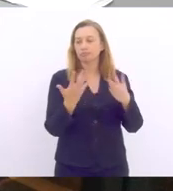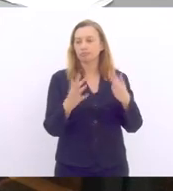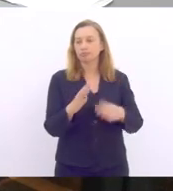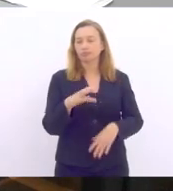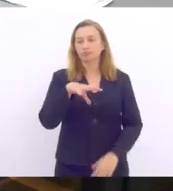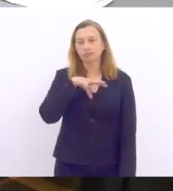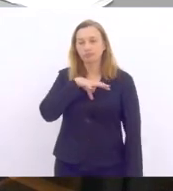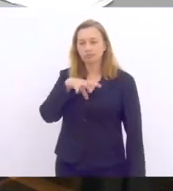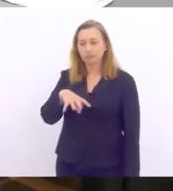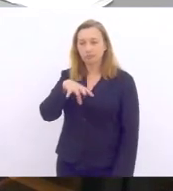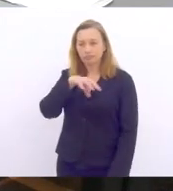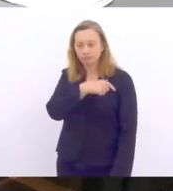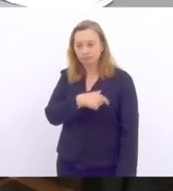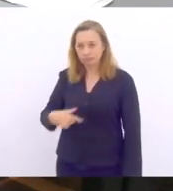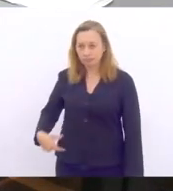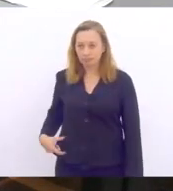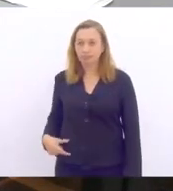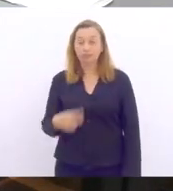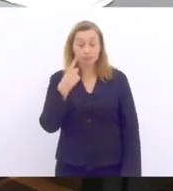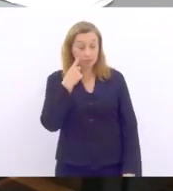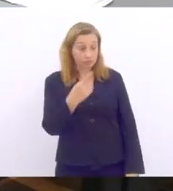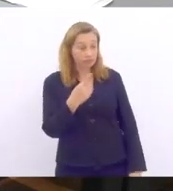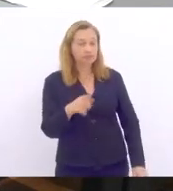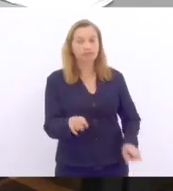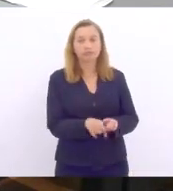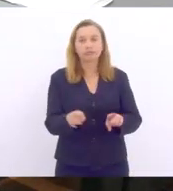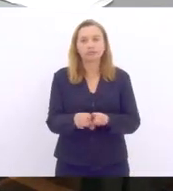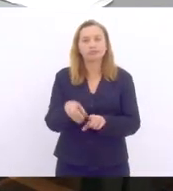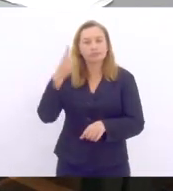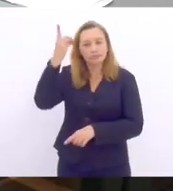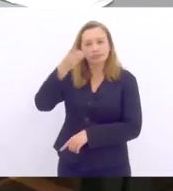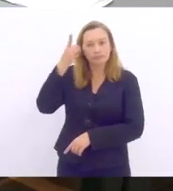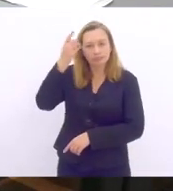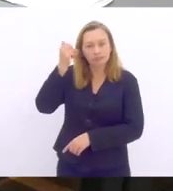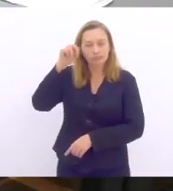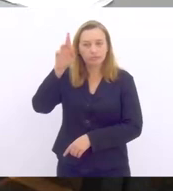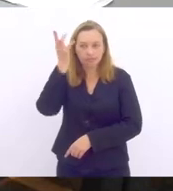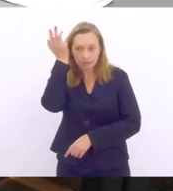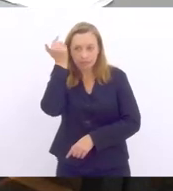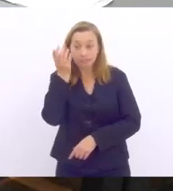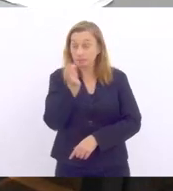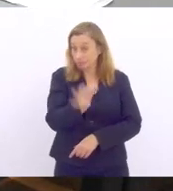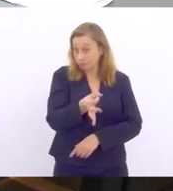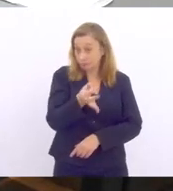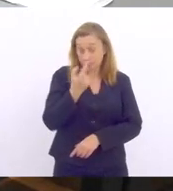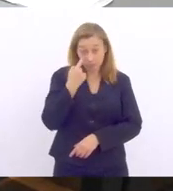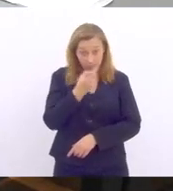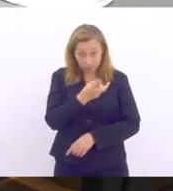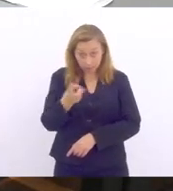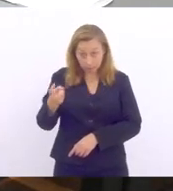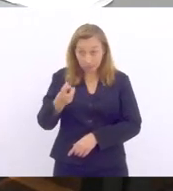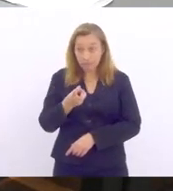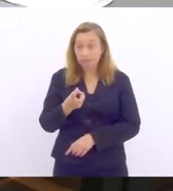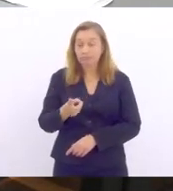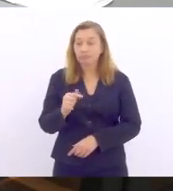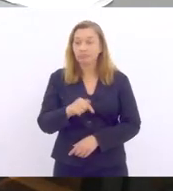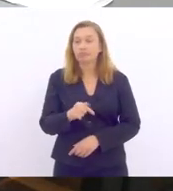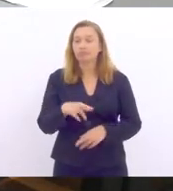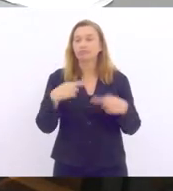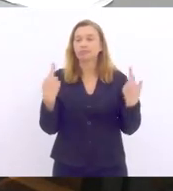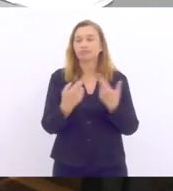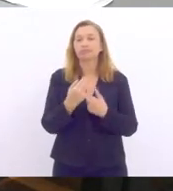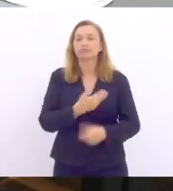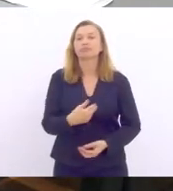E eu vejo aqui também, deputado Eliomar Coelho, e isso é meritório, e isso já mostra o êxito dessa